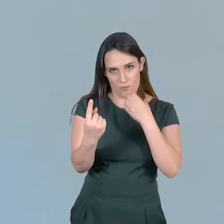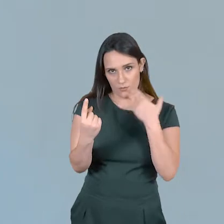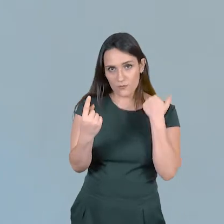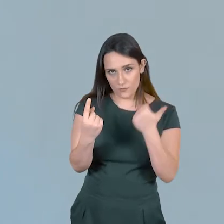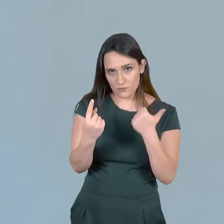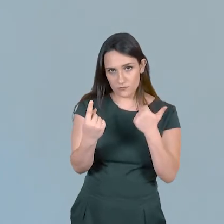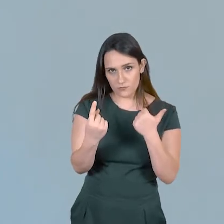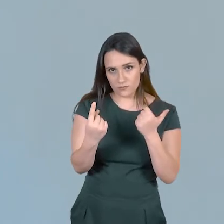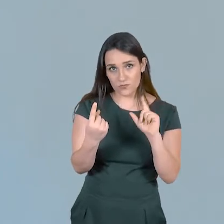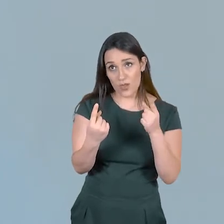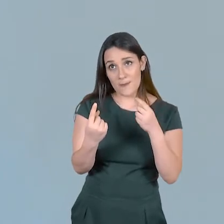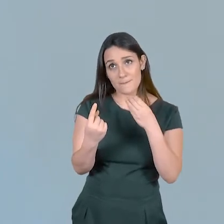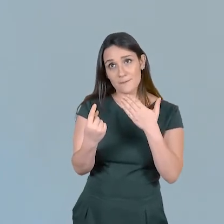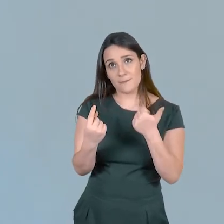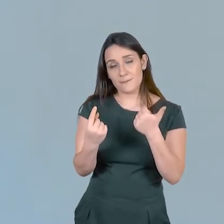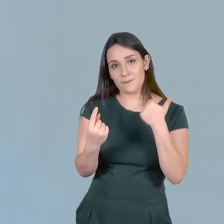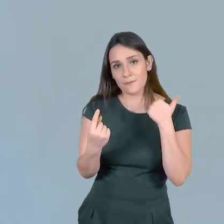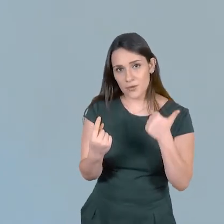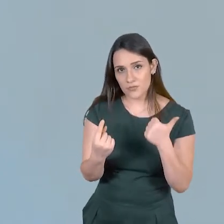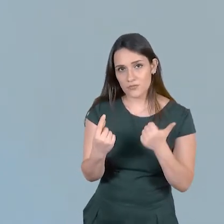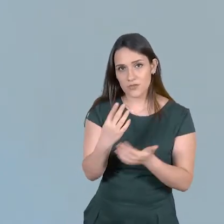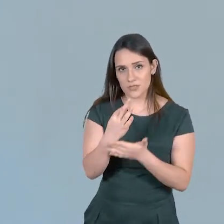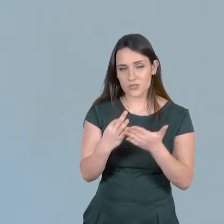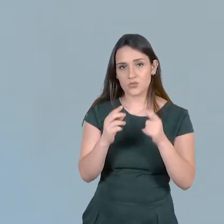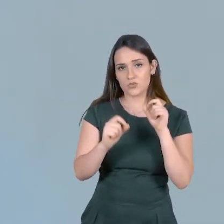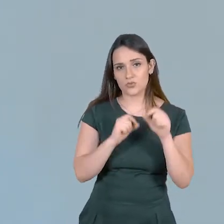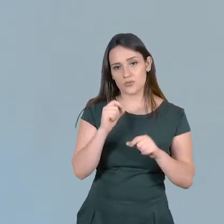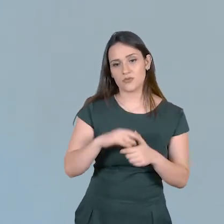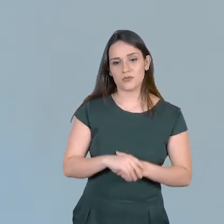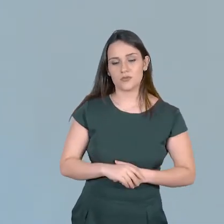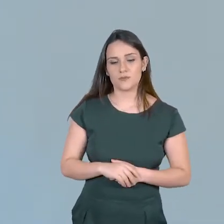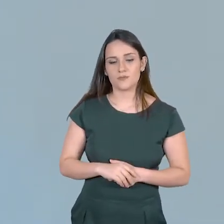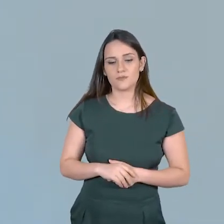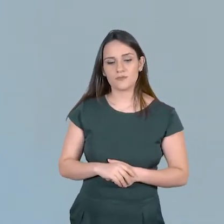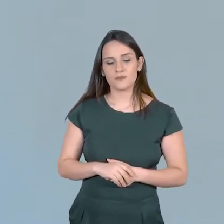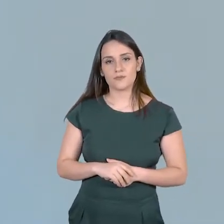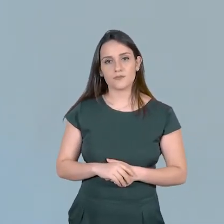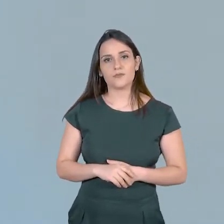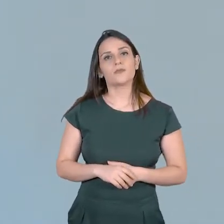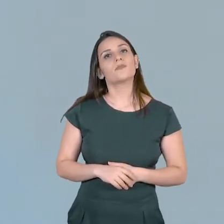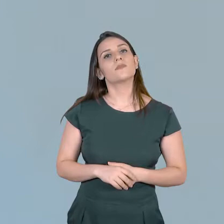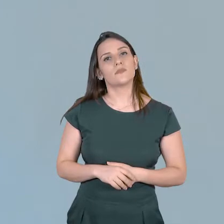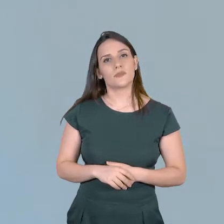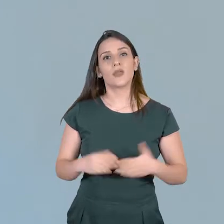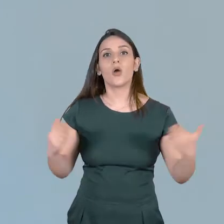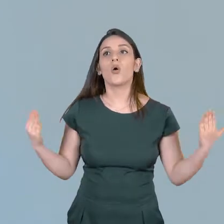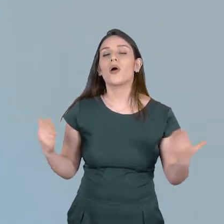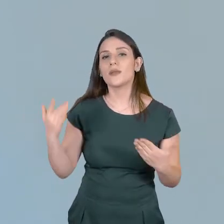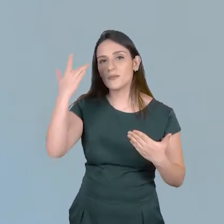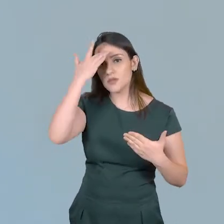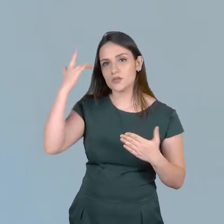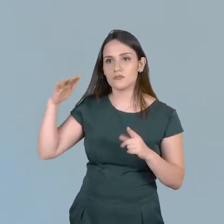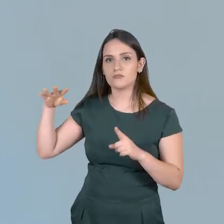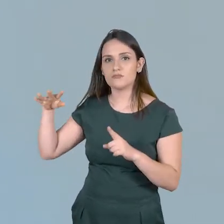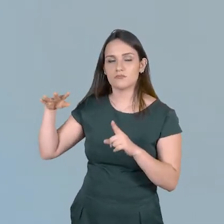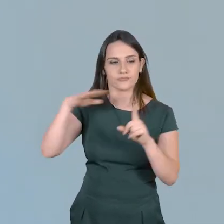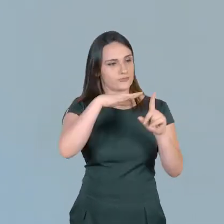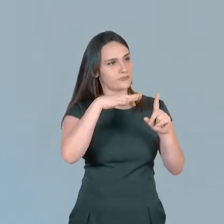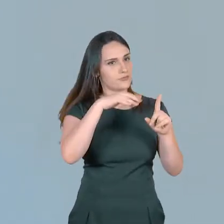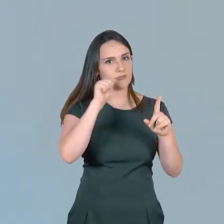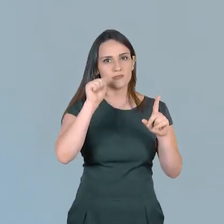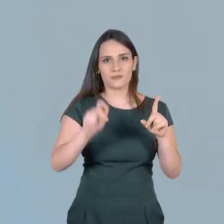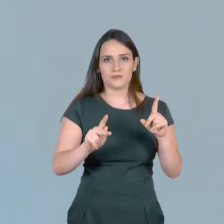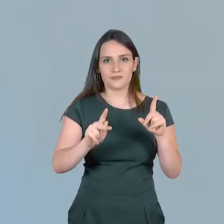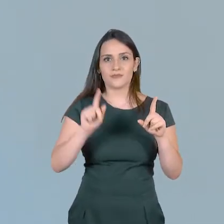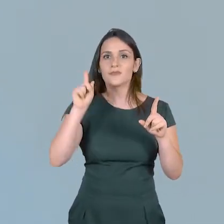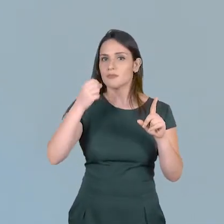não é exatamente o que está no texto. O ponto positivo é que as pessoas começaram a se atentar para a Previdência Social. Esse é o